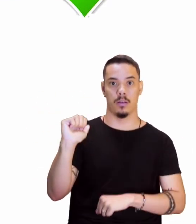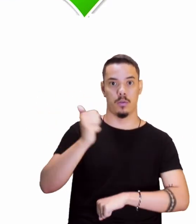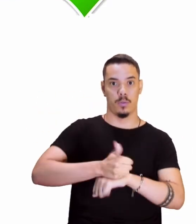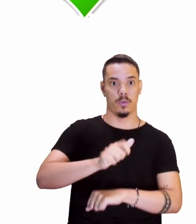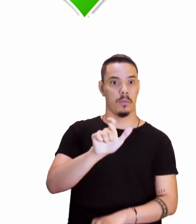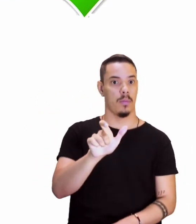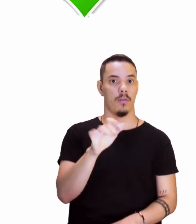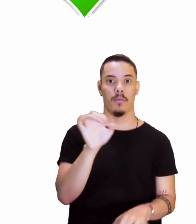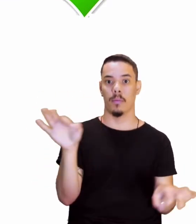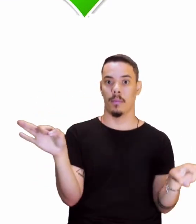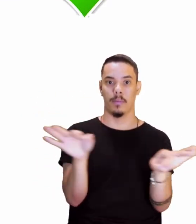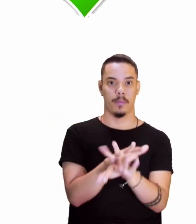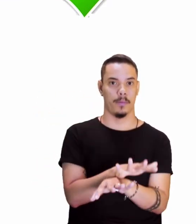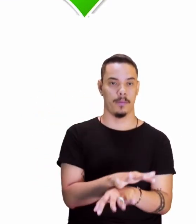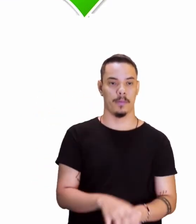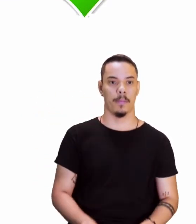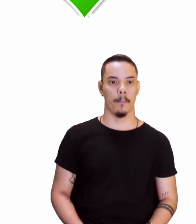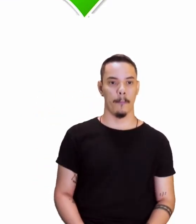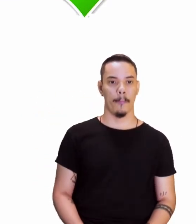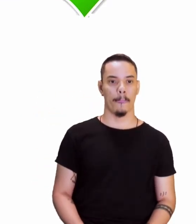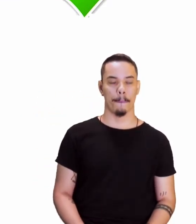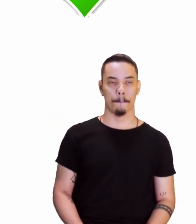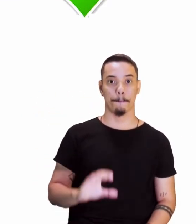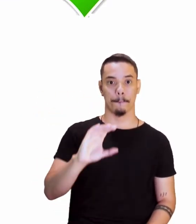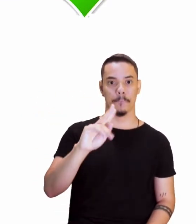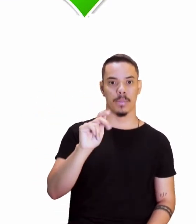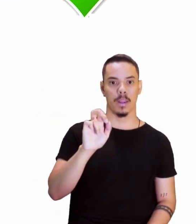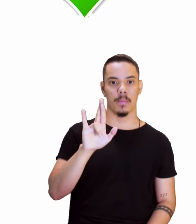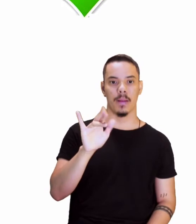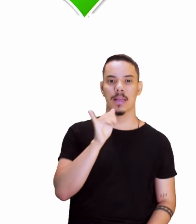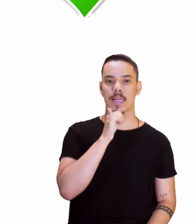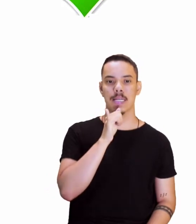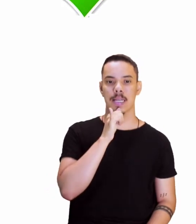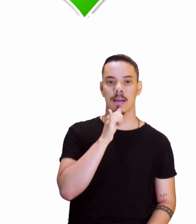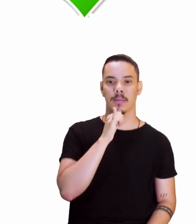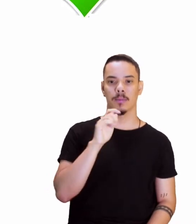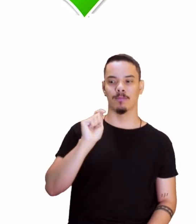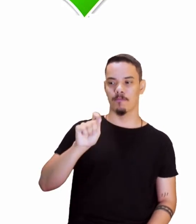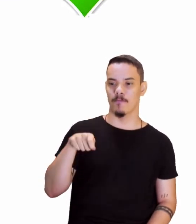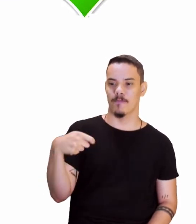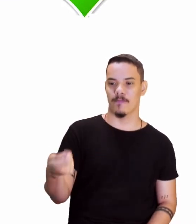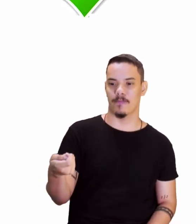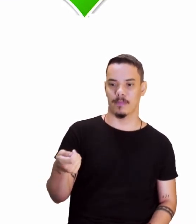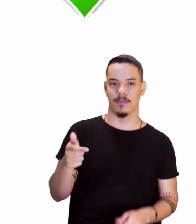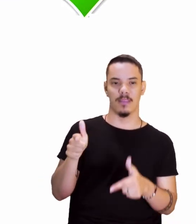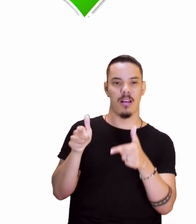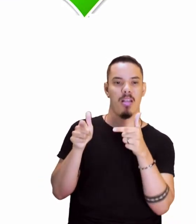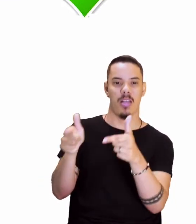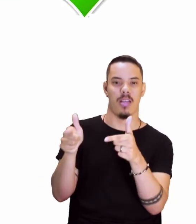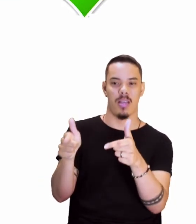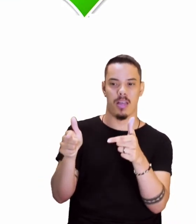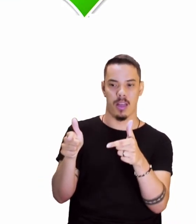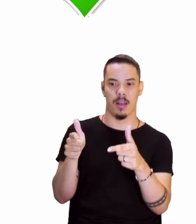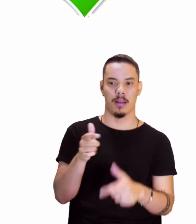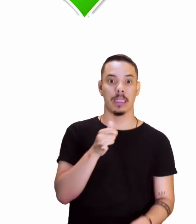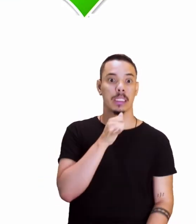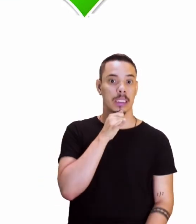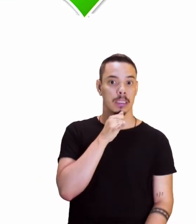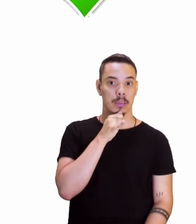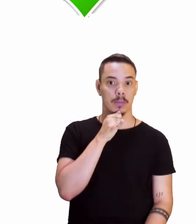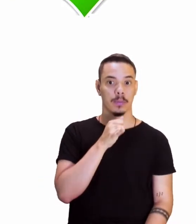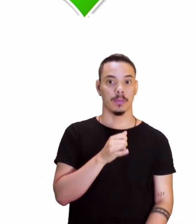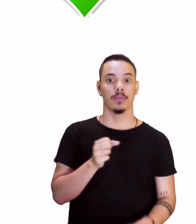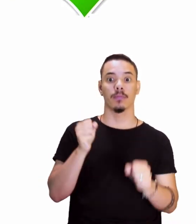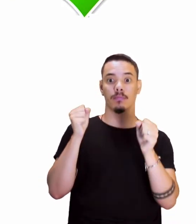Arrasou. Chamar no sentido de apelidar, de denominar. Olha só, ele pode